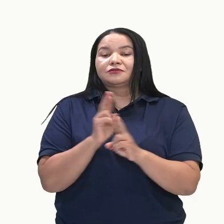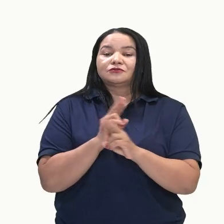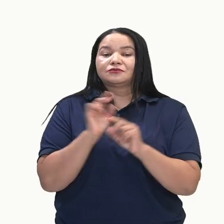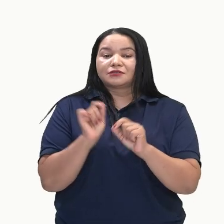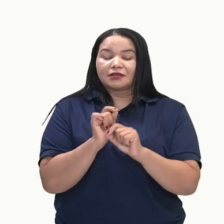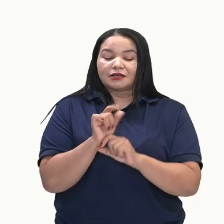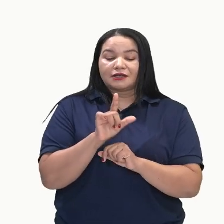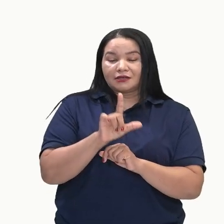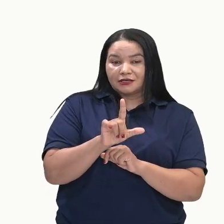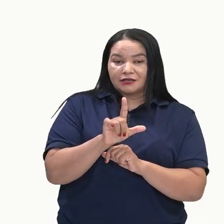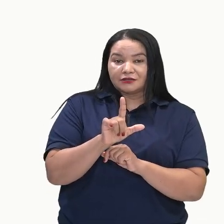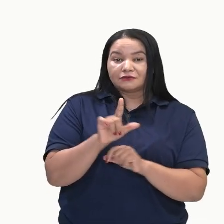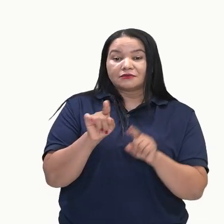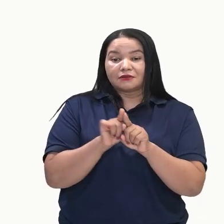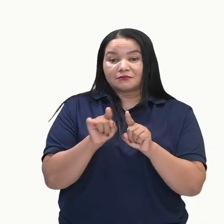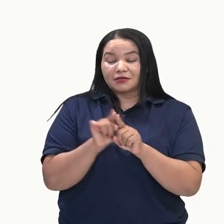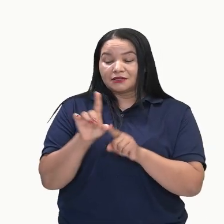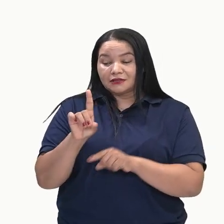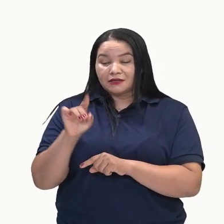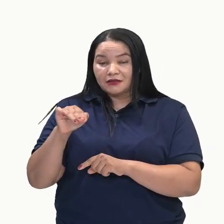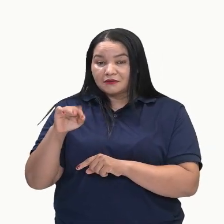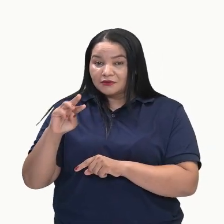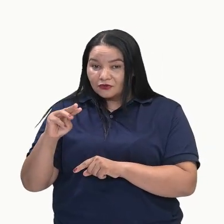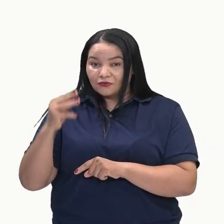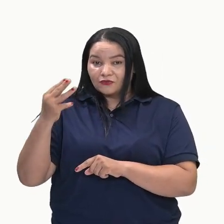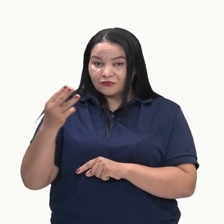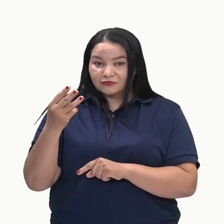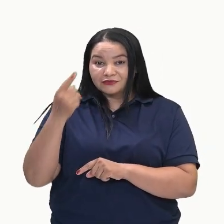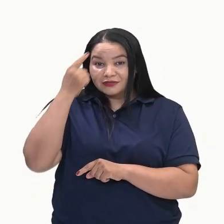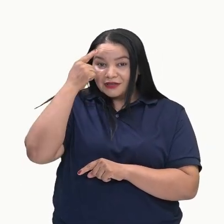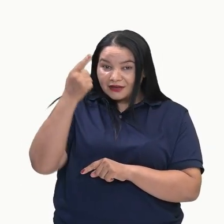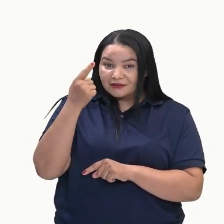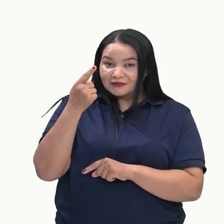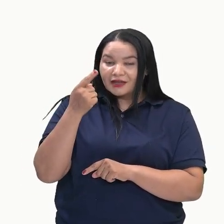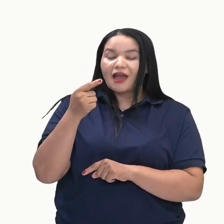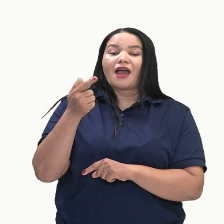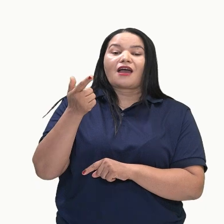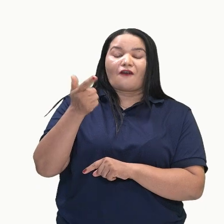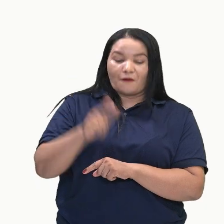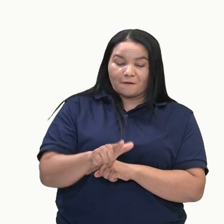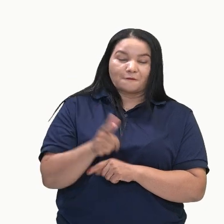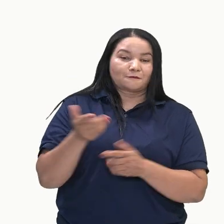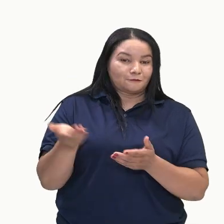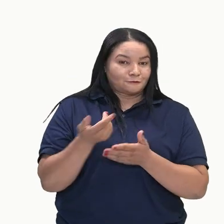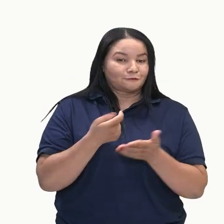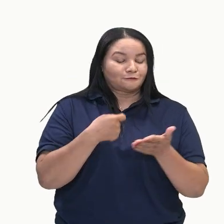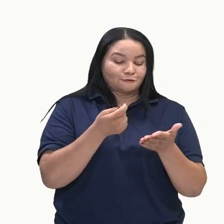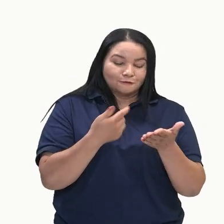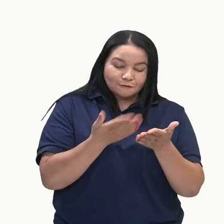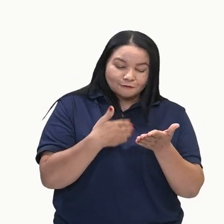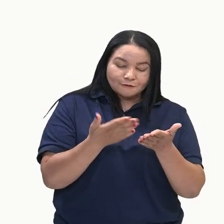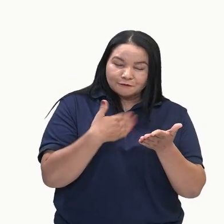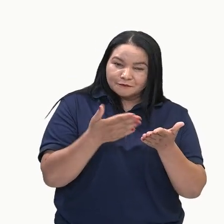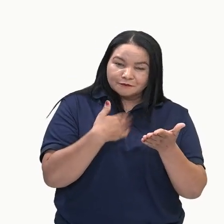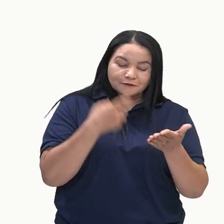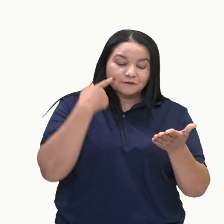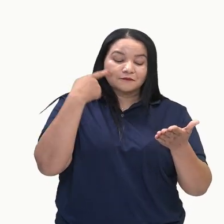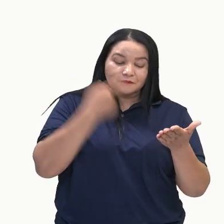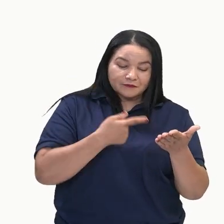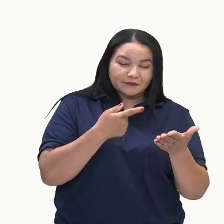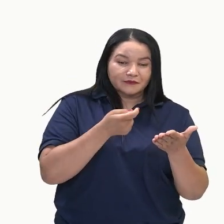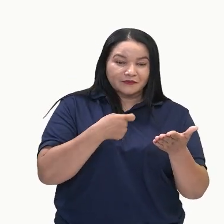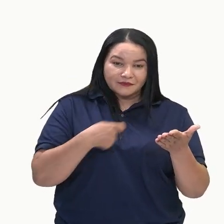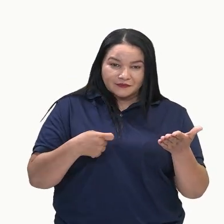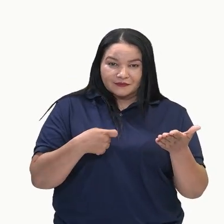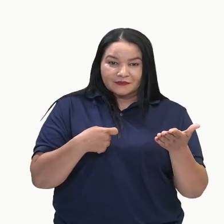litro e decímetro cúbico, você lembra? Não lembra? Então aí folheia o seu material, o seu caderno de anotação, que é para você